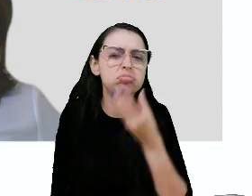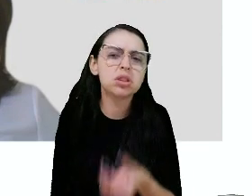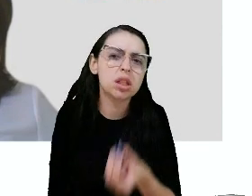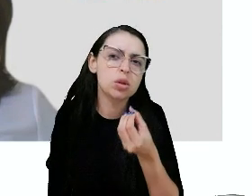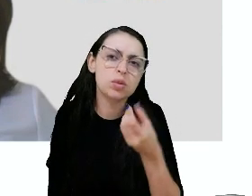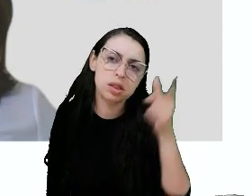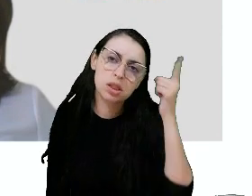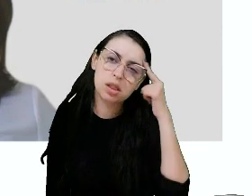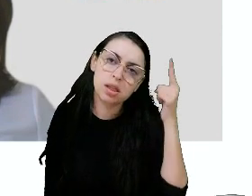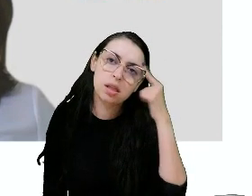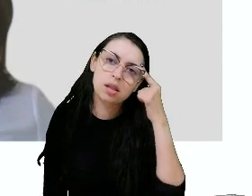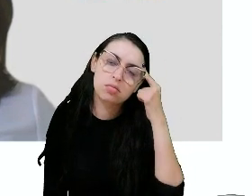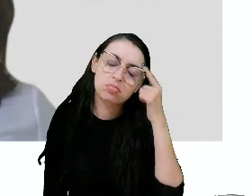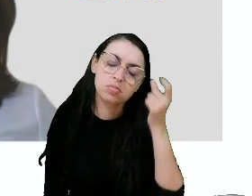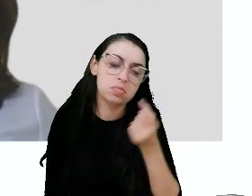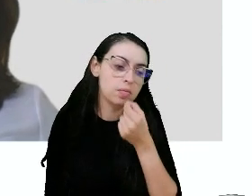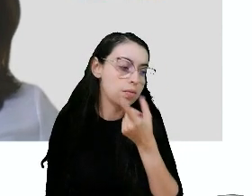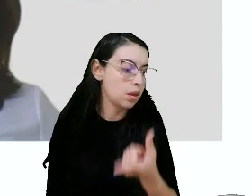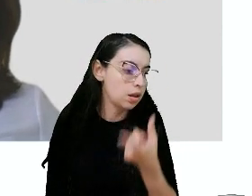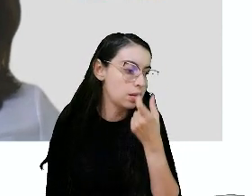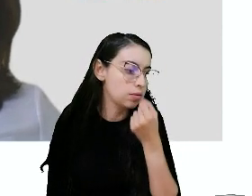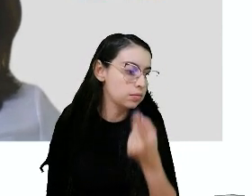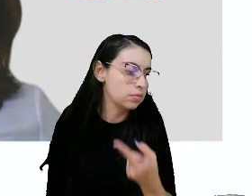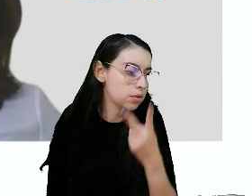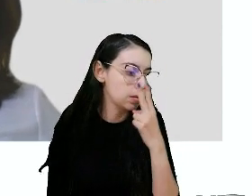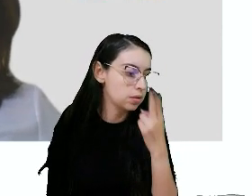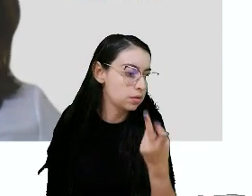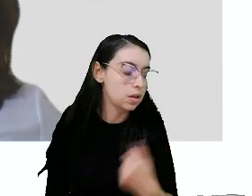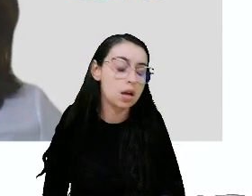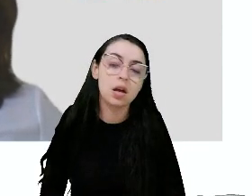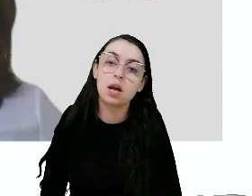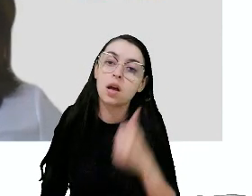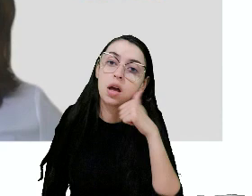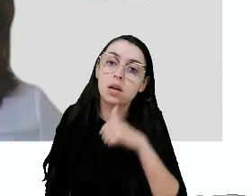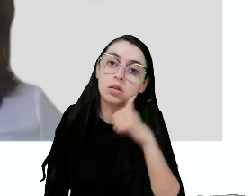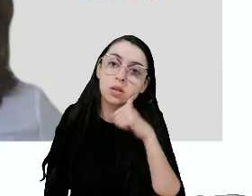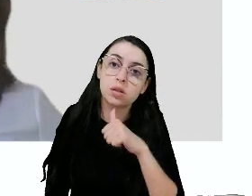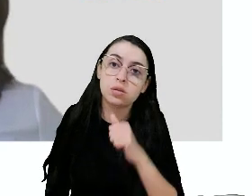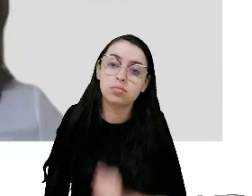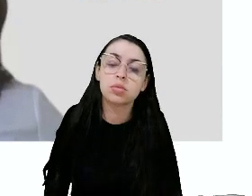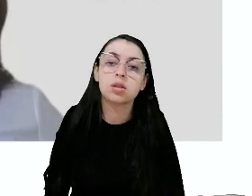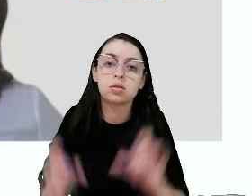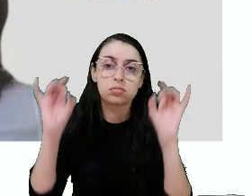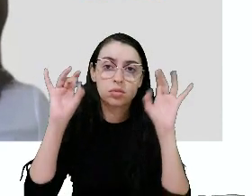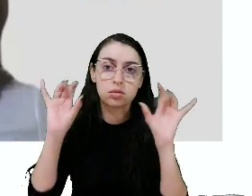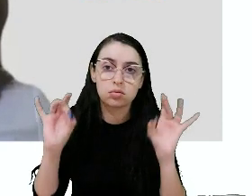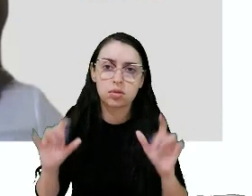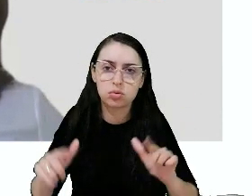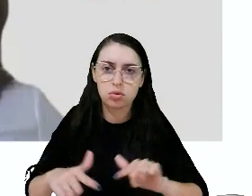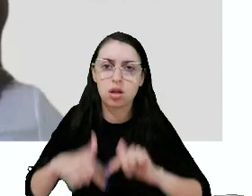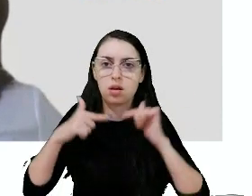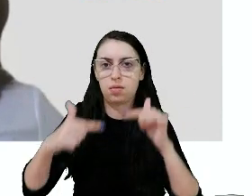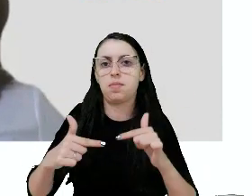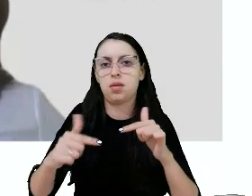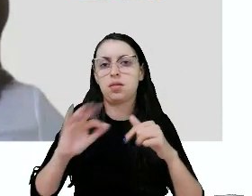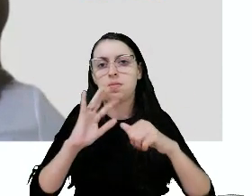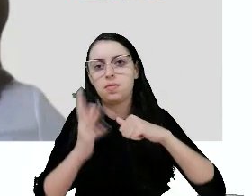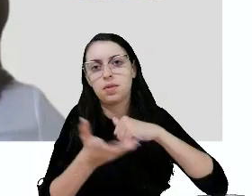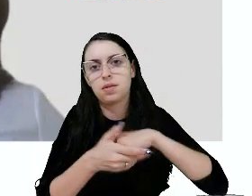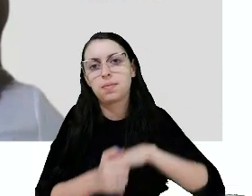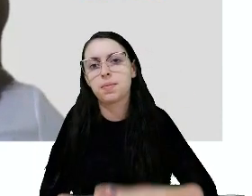vou trazer algumas ideias jogadas mesmo. As mulheres são essenciais na luta